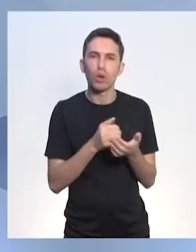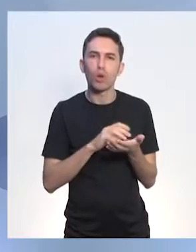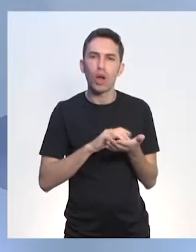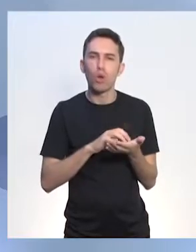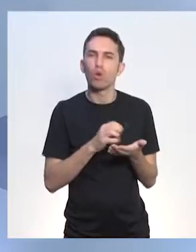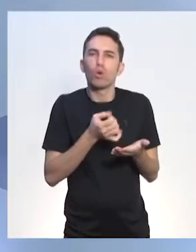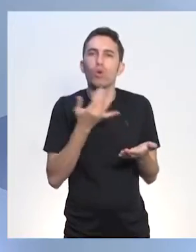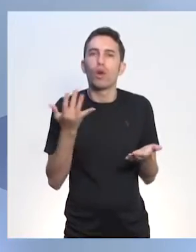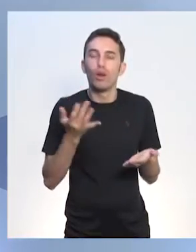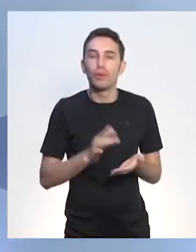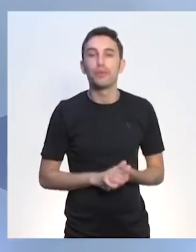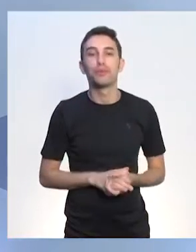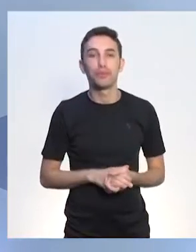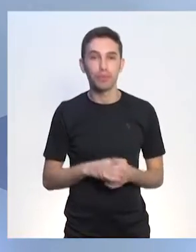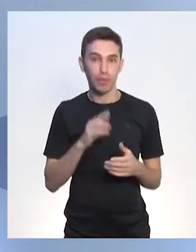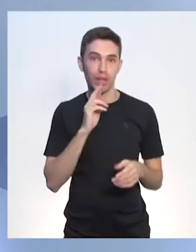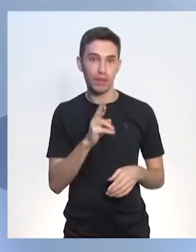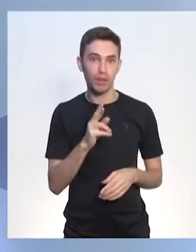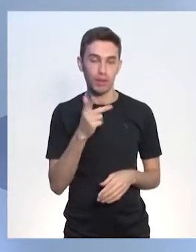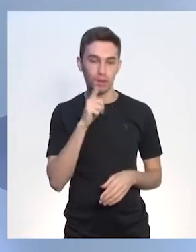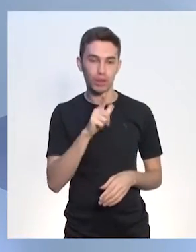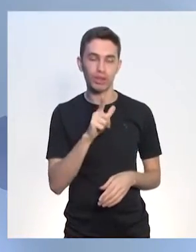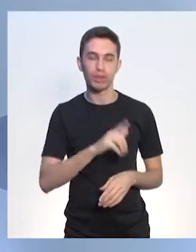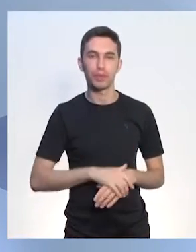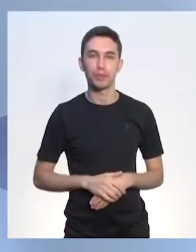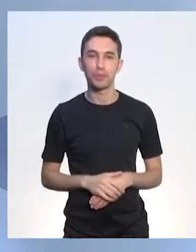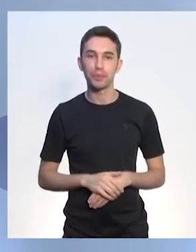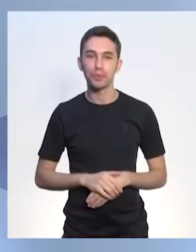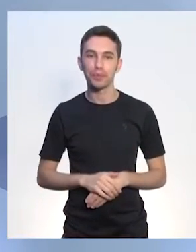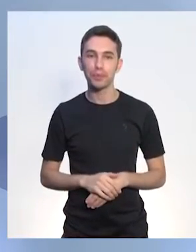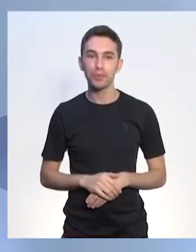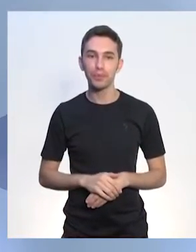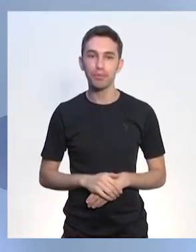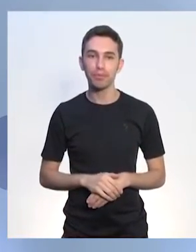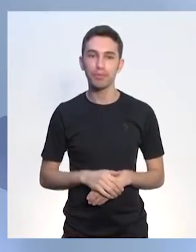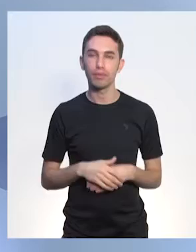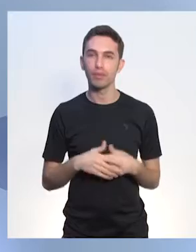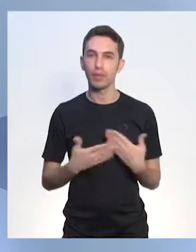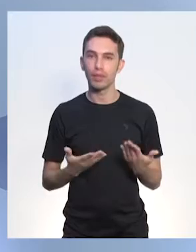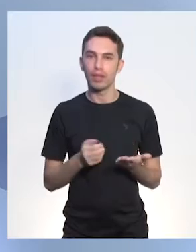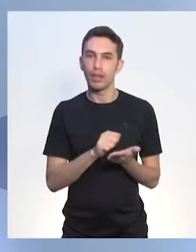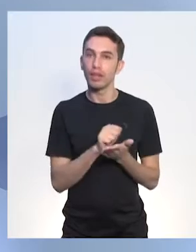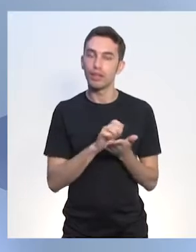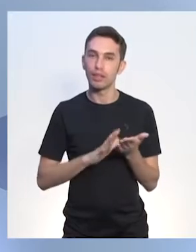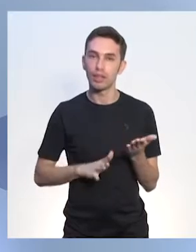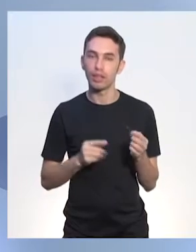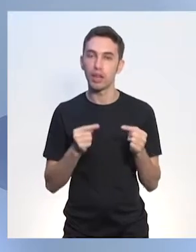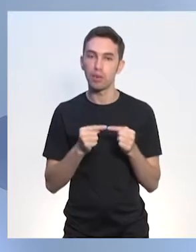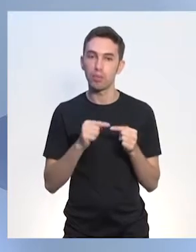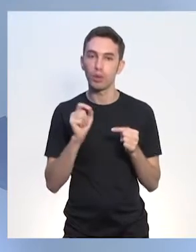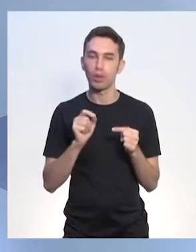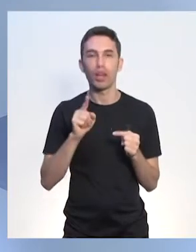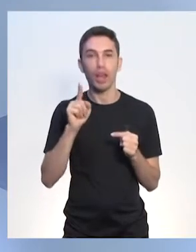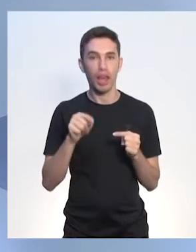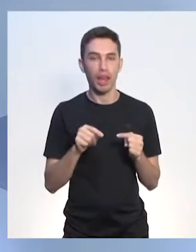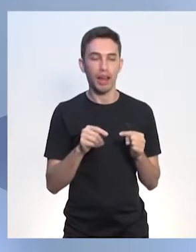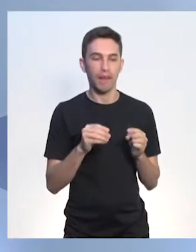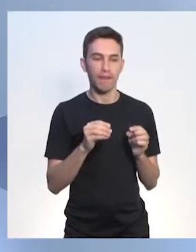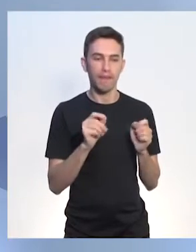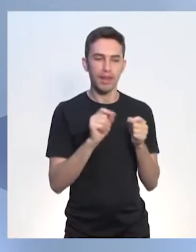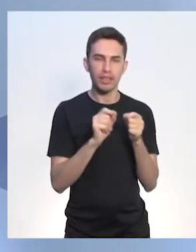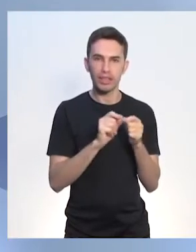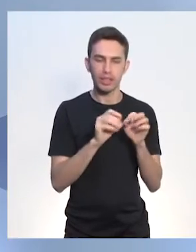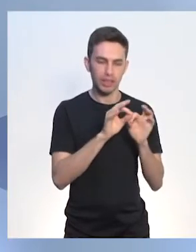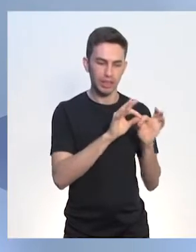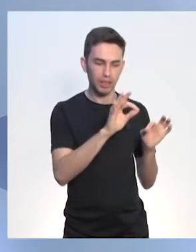valor. Como uma das partes da atividade era colocar, né, montar um esquema